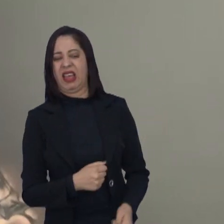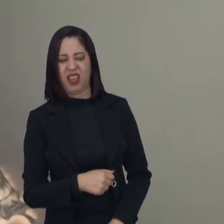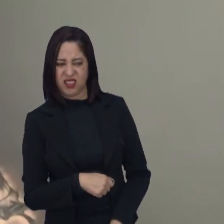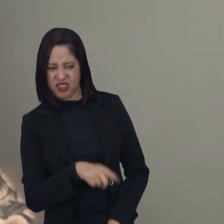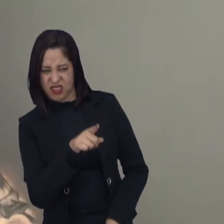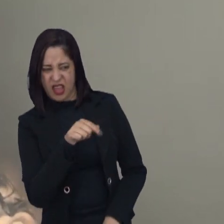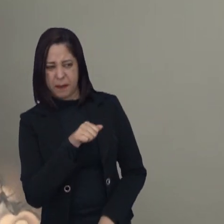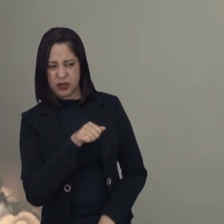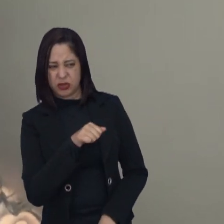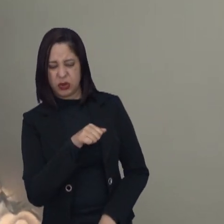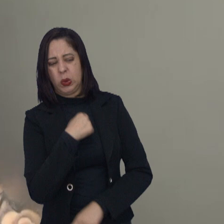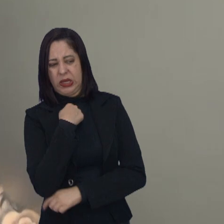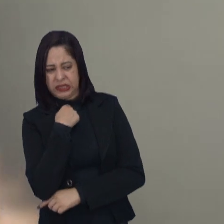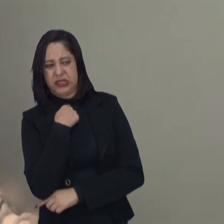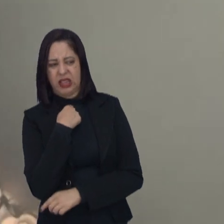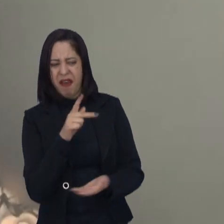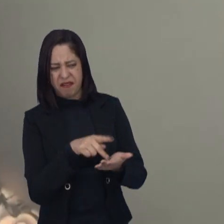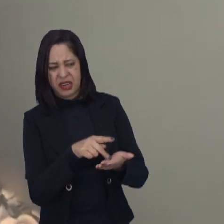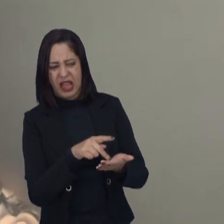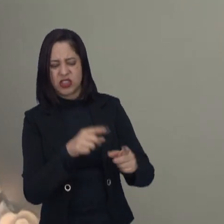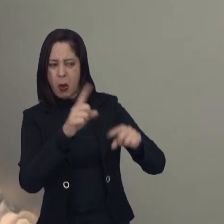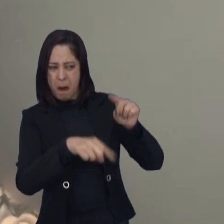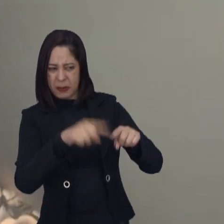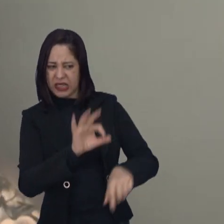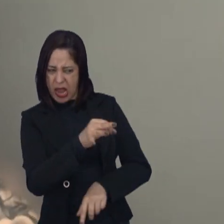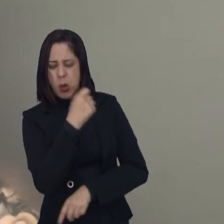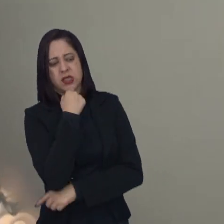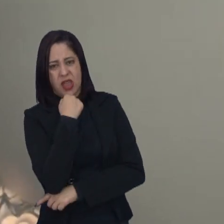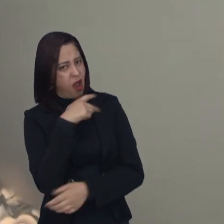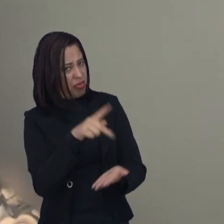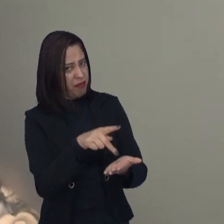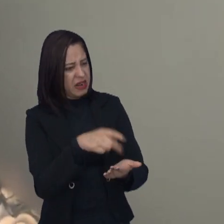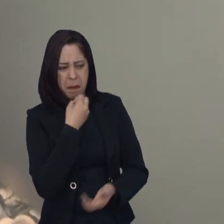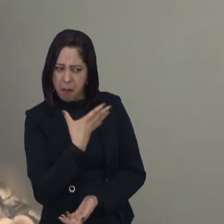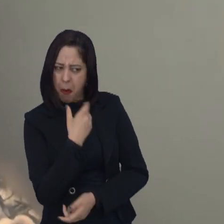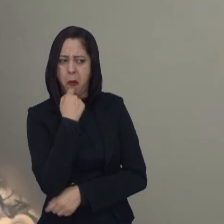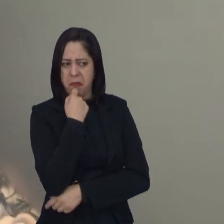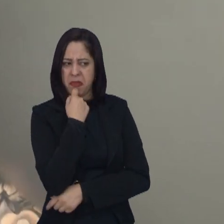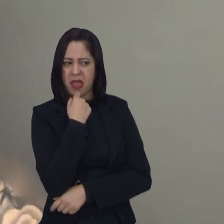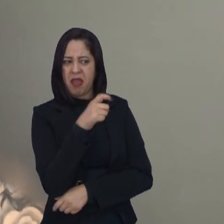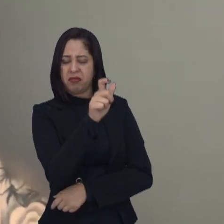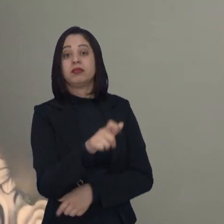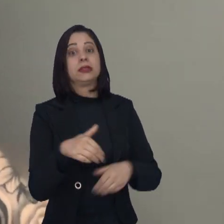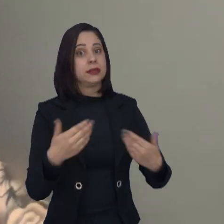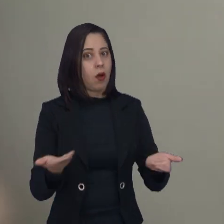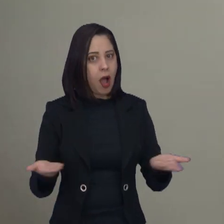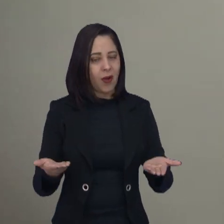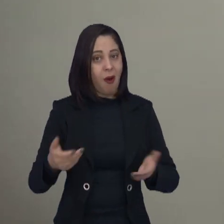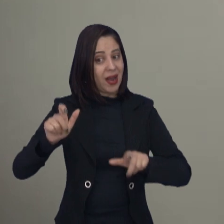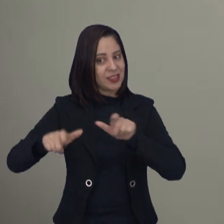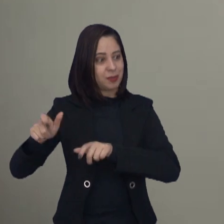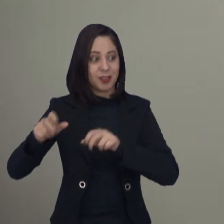será que essa pessoa está recebendo, será que aquele produto, aquele serviço é de fato bom, como ela recomenda? Então, hoje, a